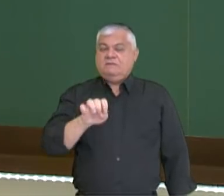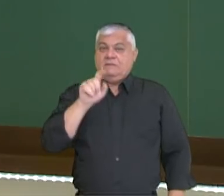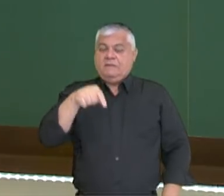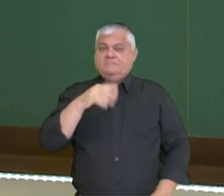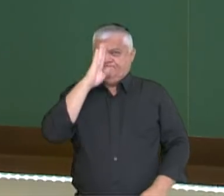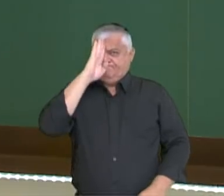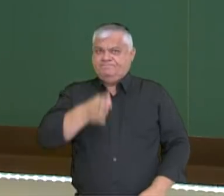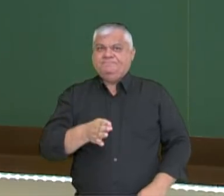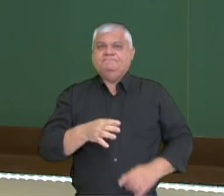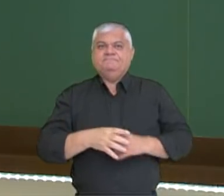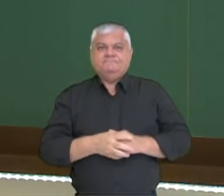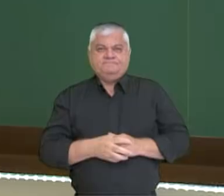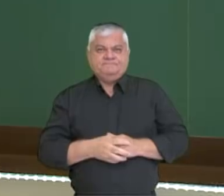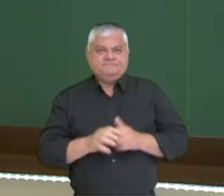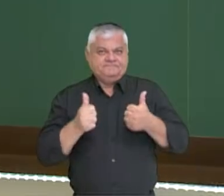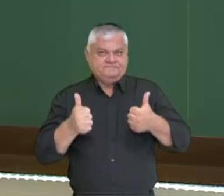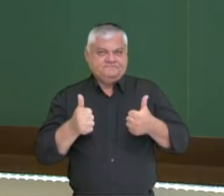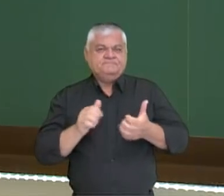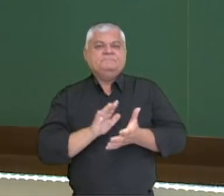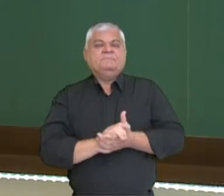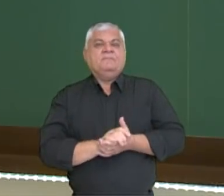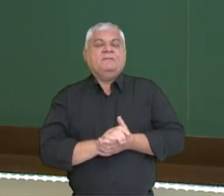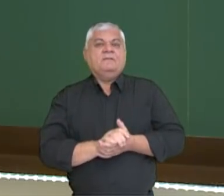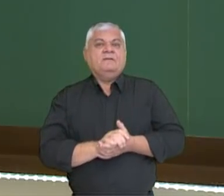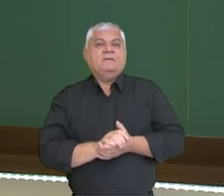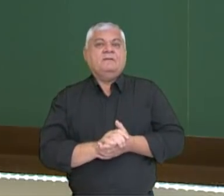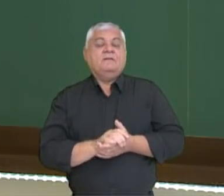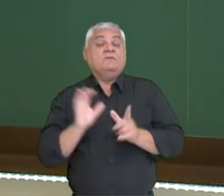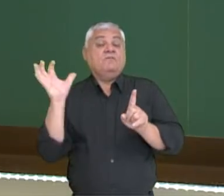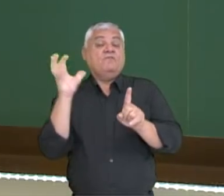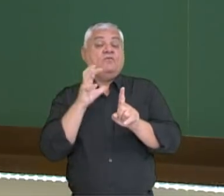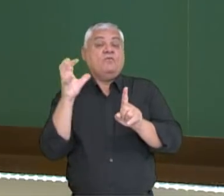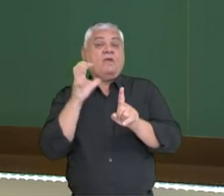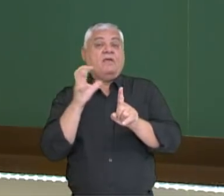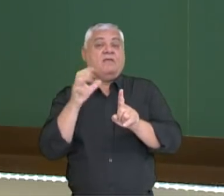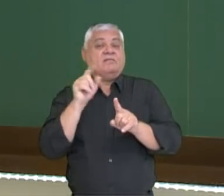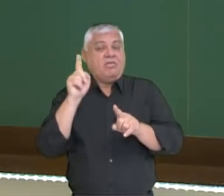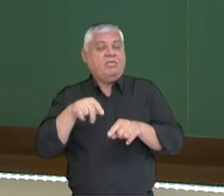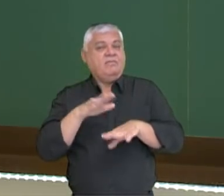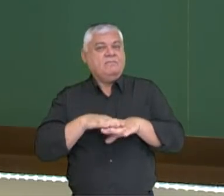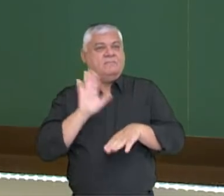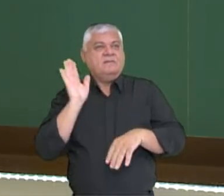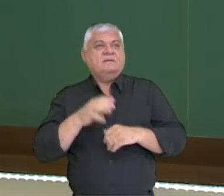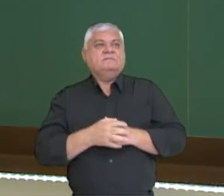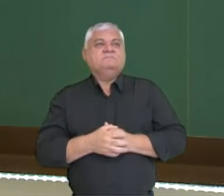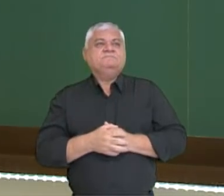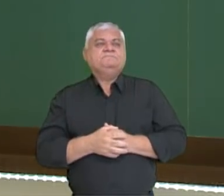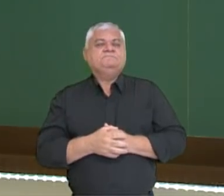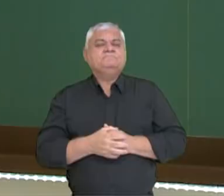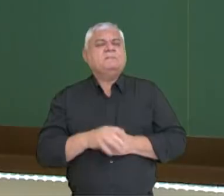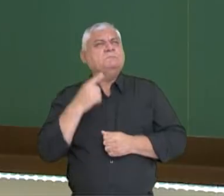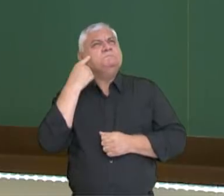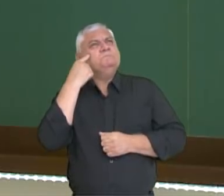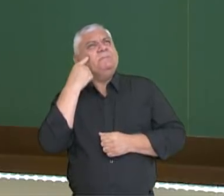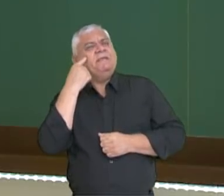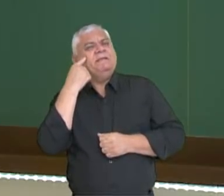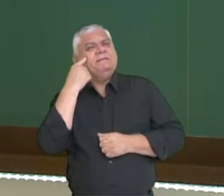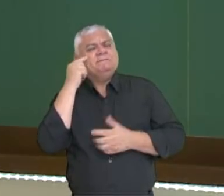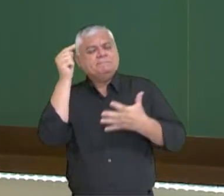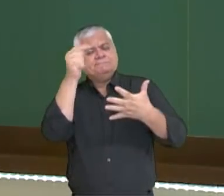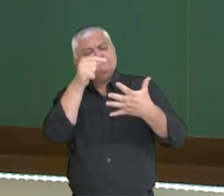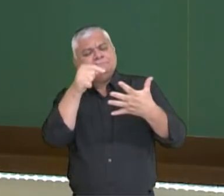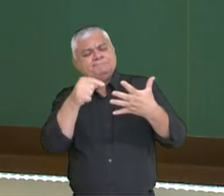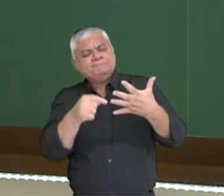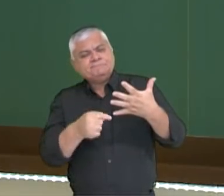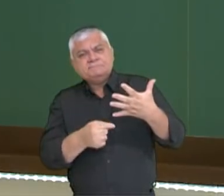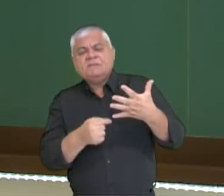aquelas características, certo? O que mais influenciou para ter aquelas características. E aí, pensando nesses fatores que influenciam